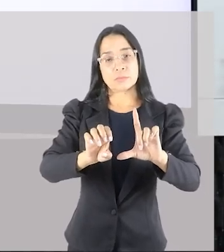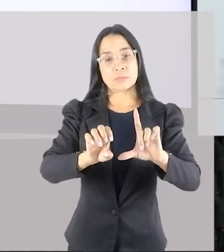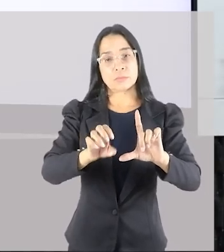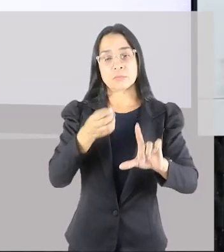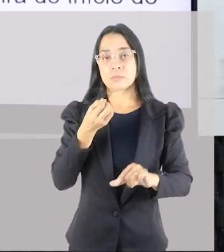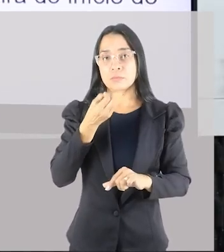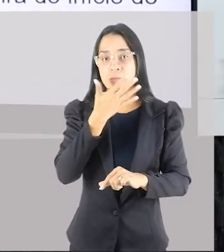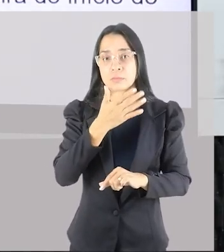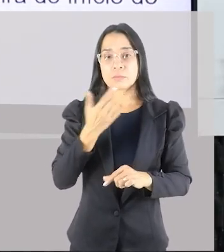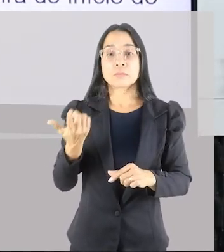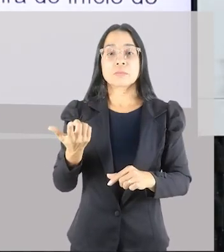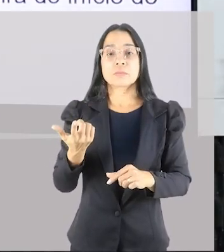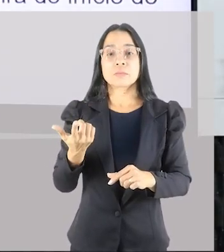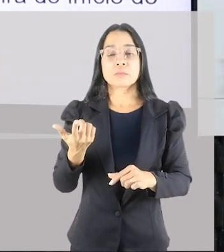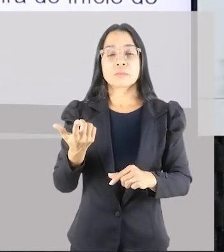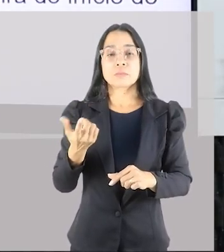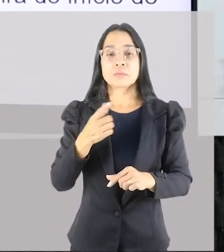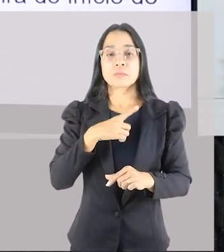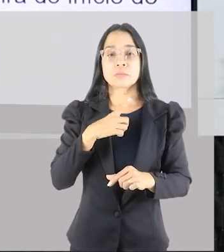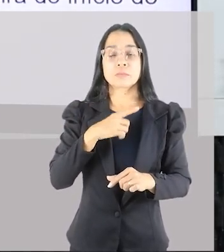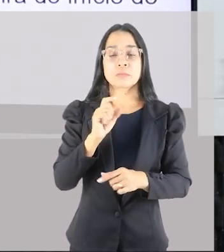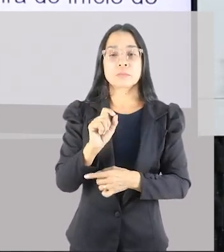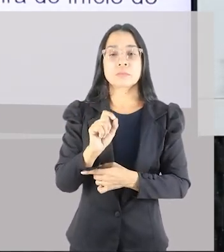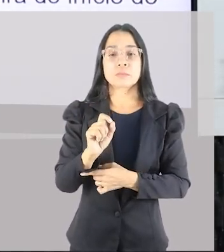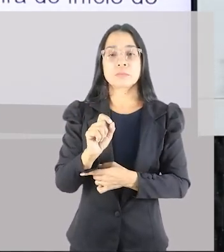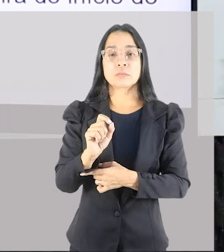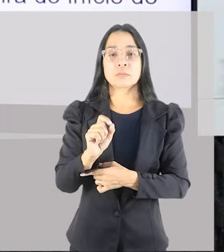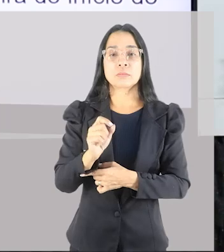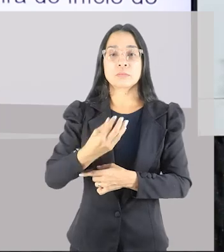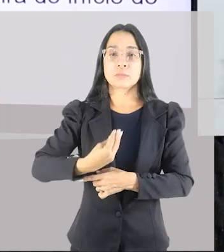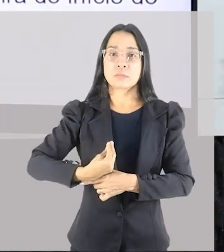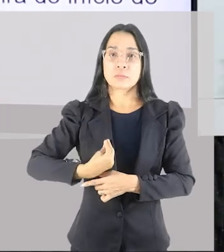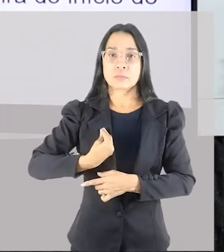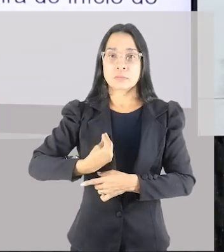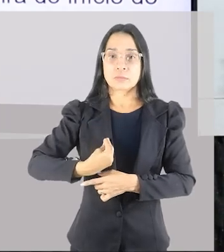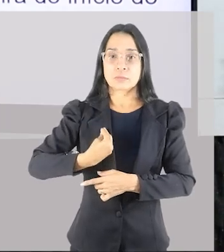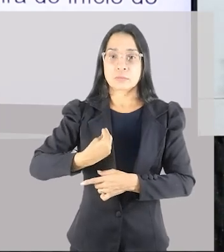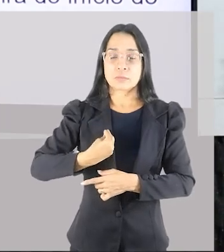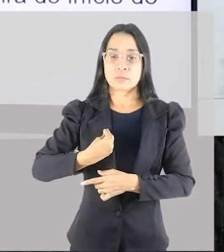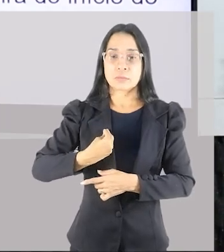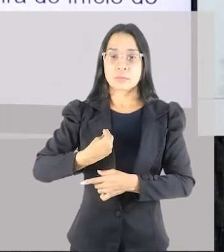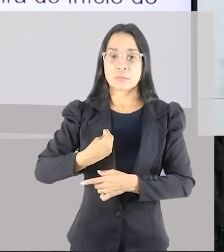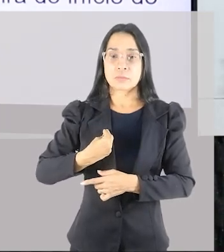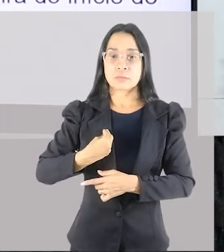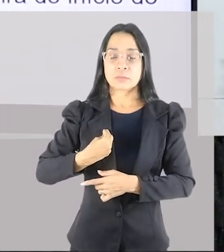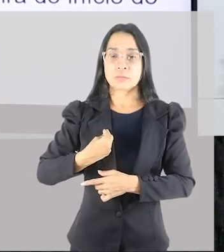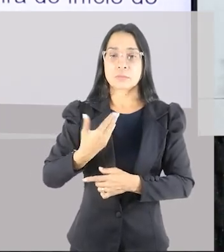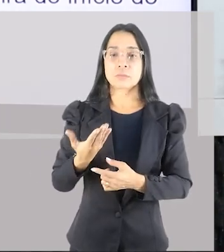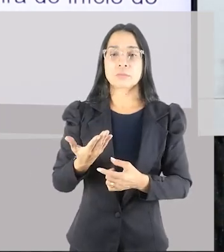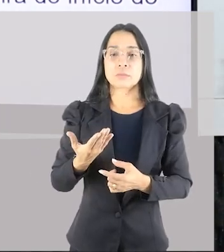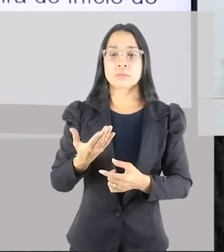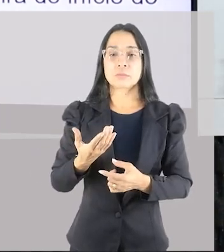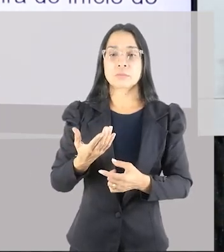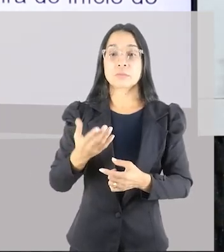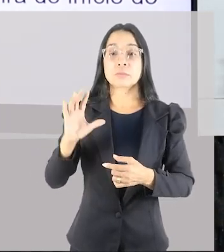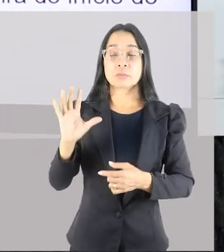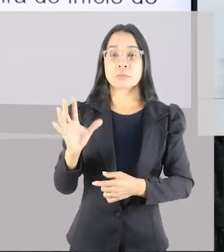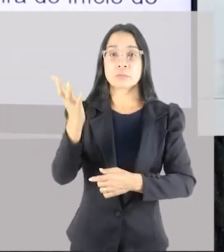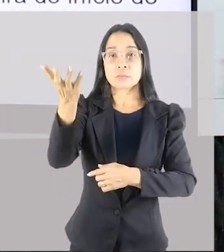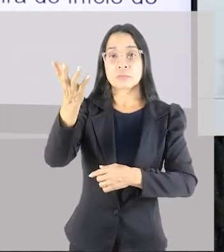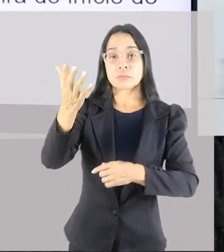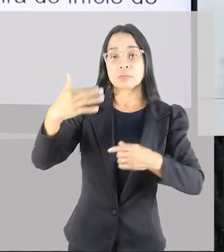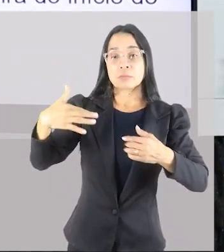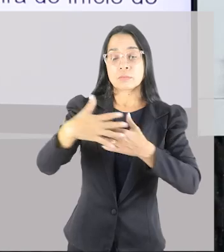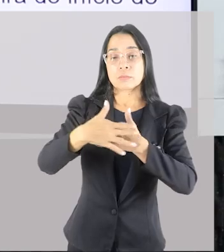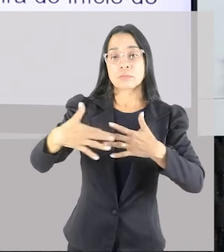bom quando você pega a vida que é produzida no seio Urbano